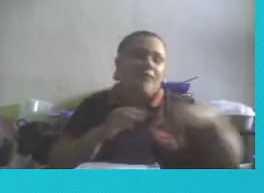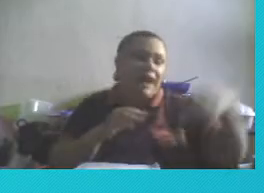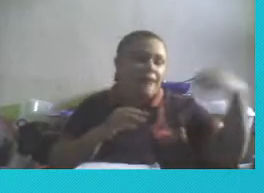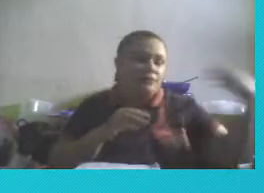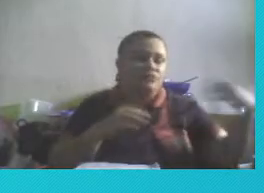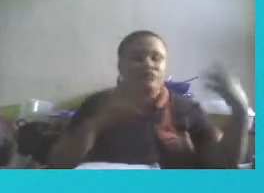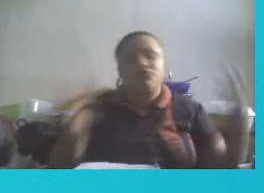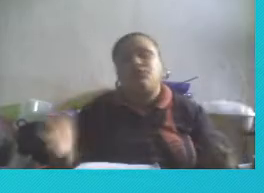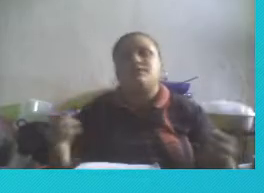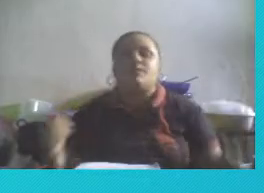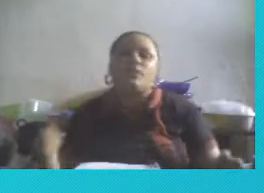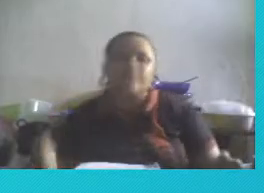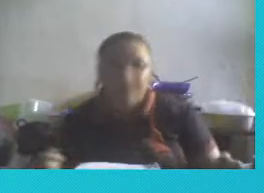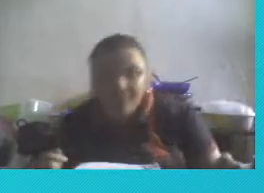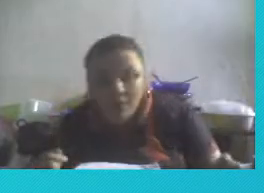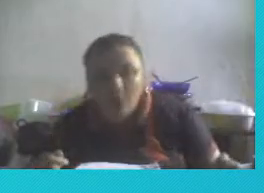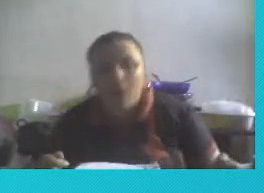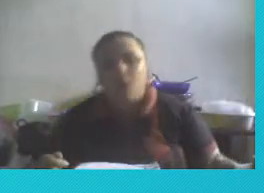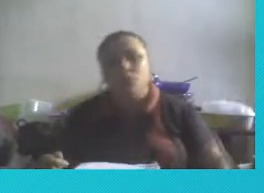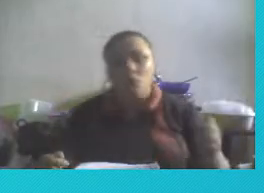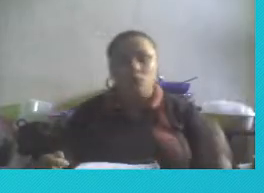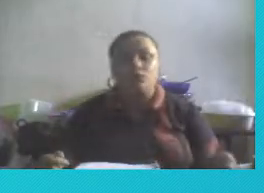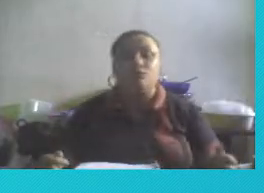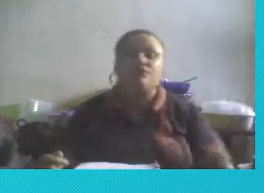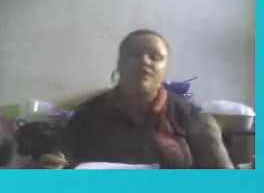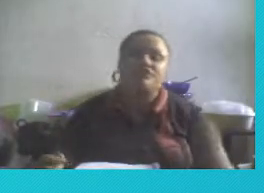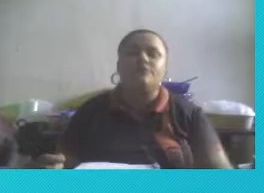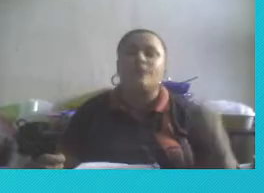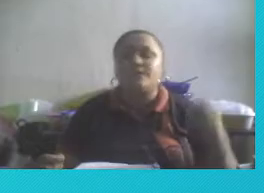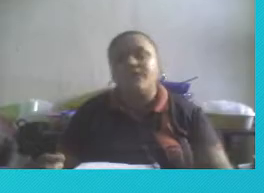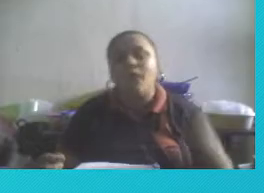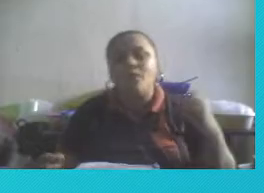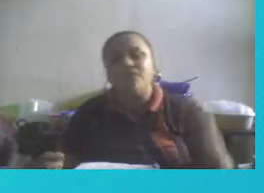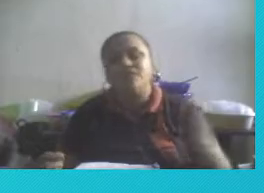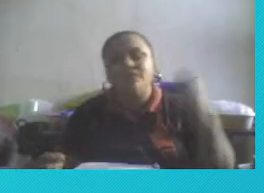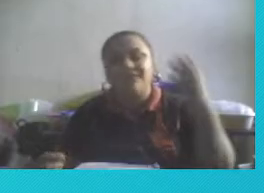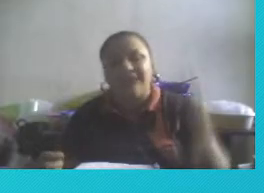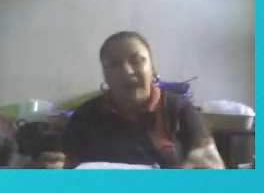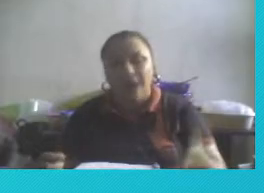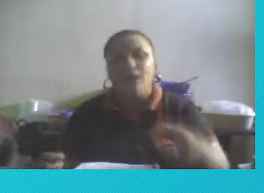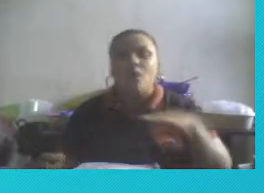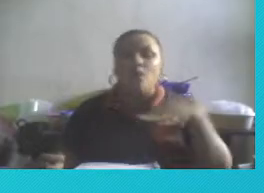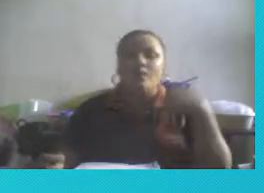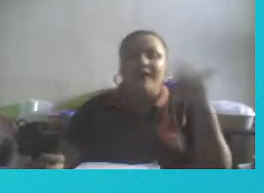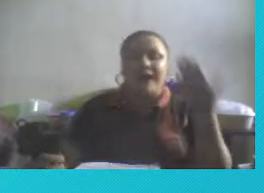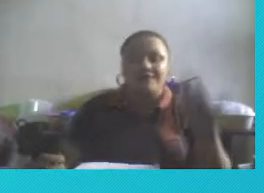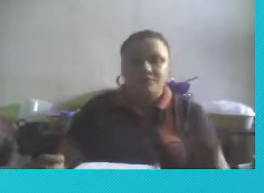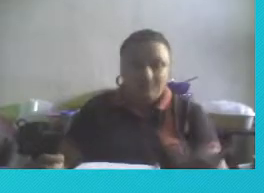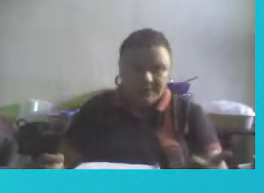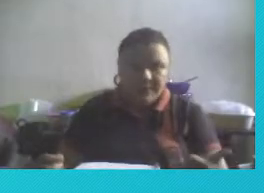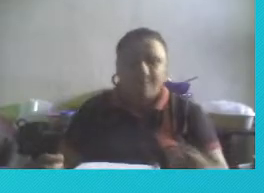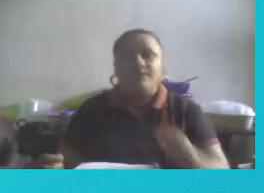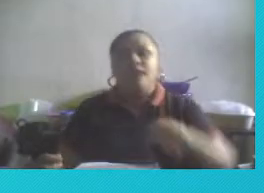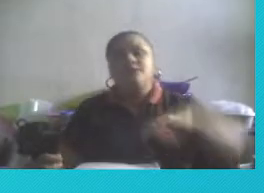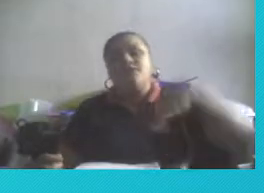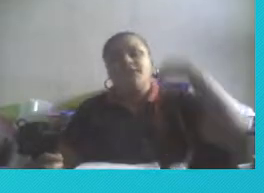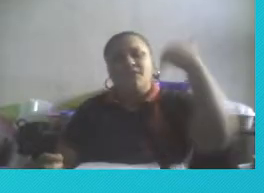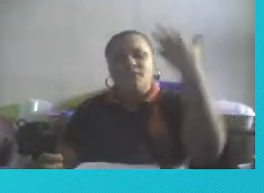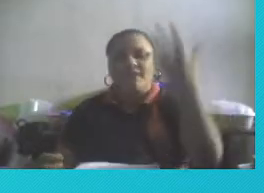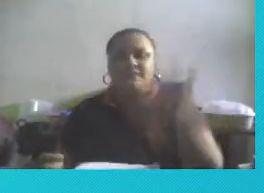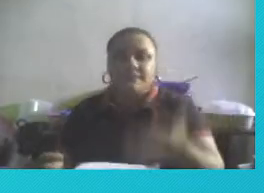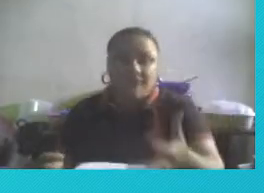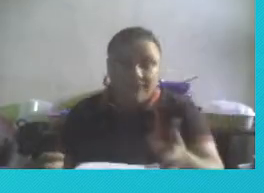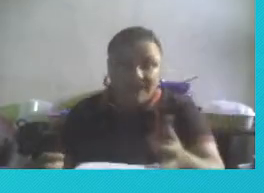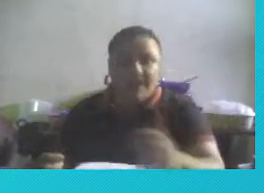o máximo de distância possível do outro. Gente, vamos realmente evitar o máximo de sair. Se você